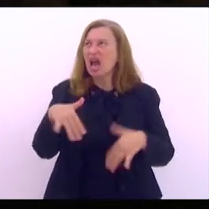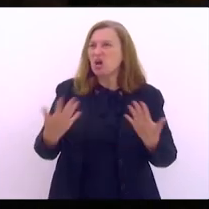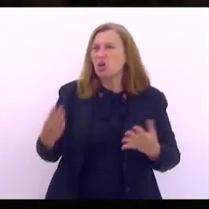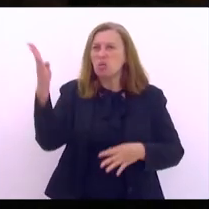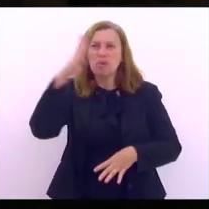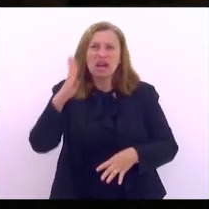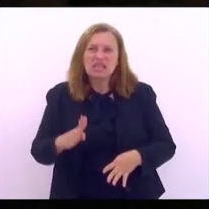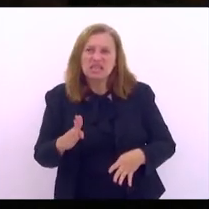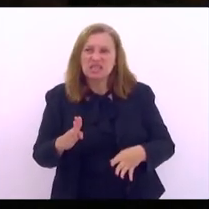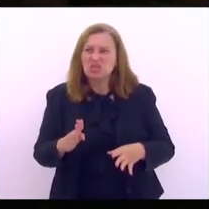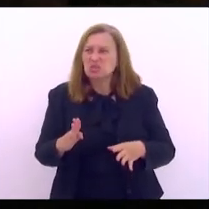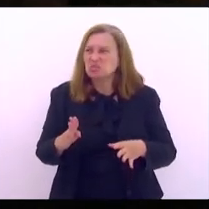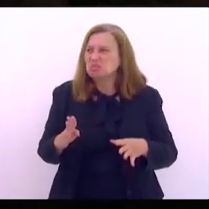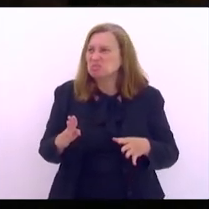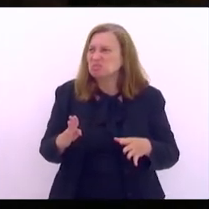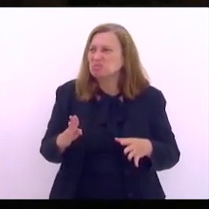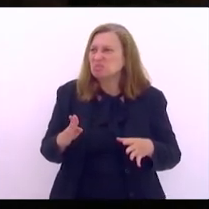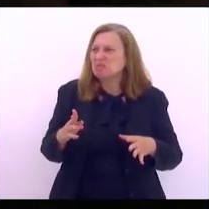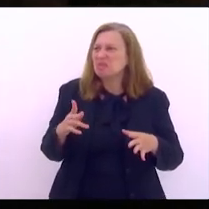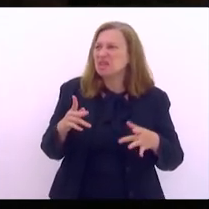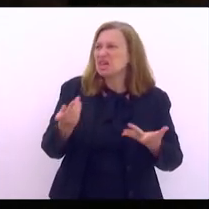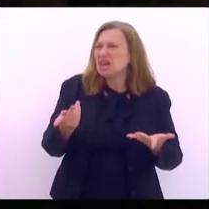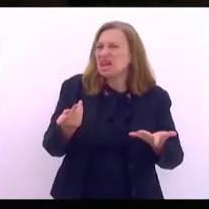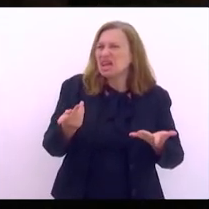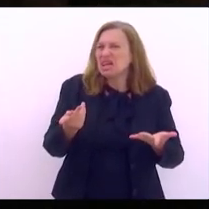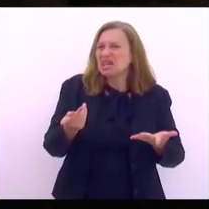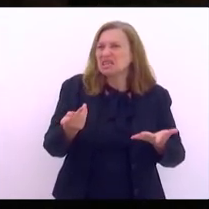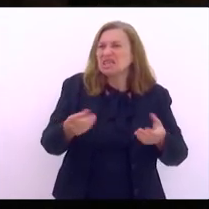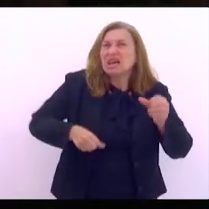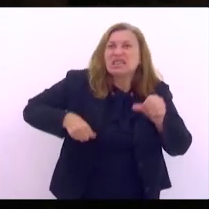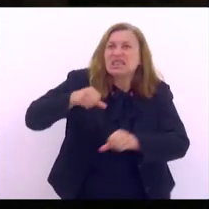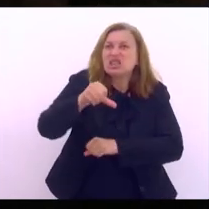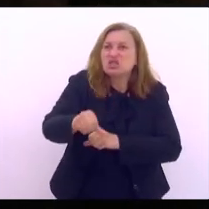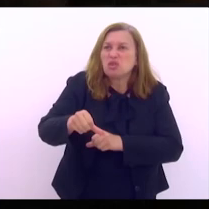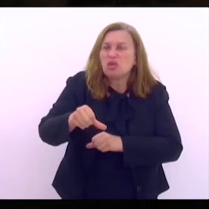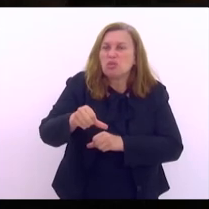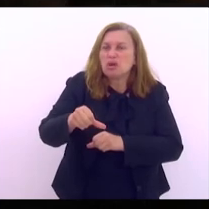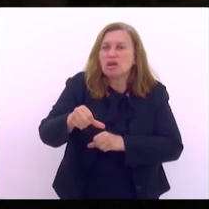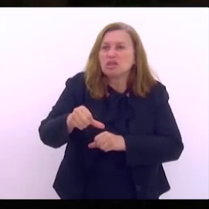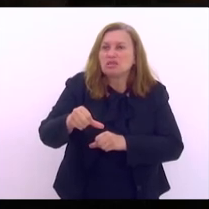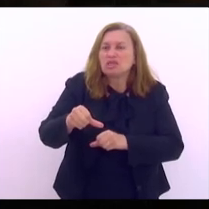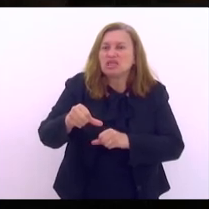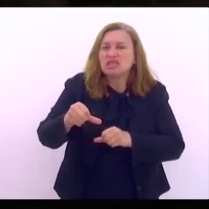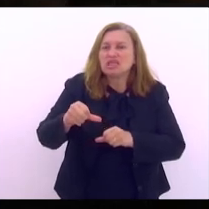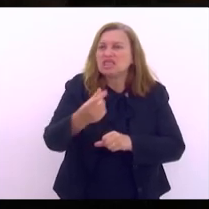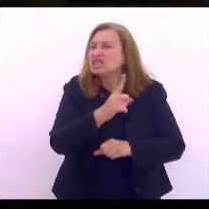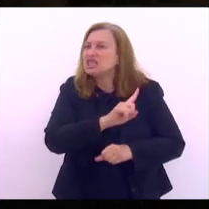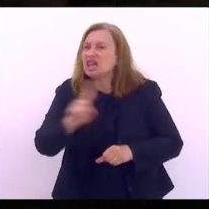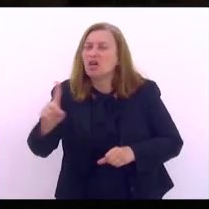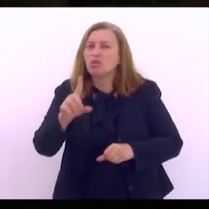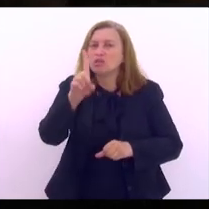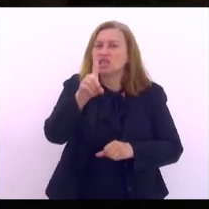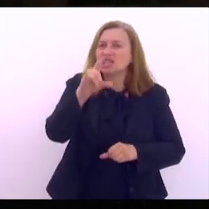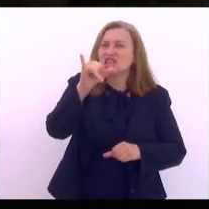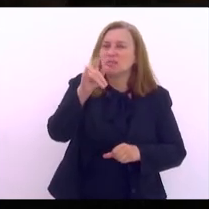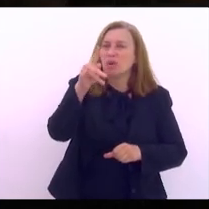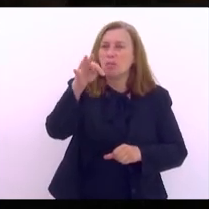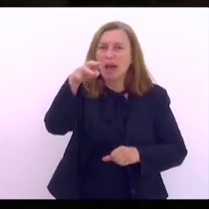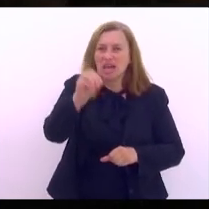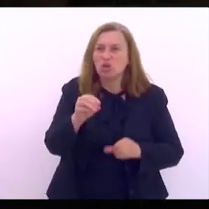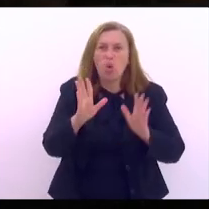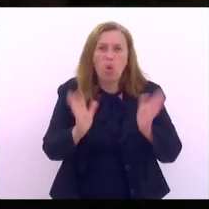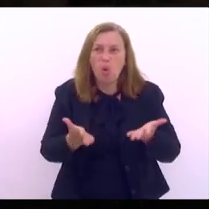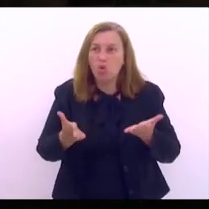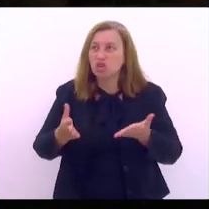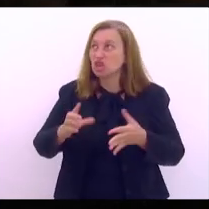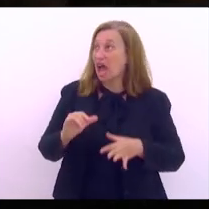Conselho de Segurança, não diz nada. Aliás, o Brasil está se transformando num anão diplomático. Né? Então, hoje, a prioridade